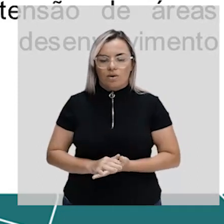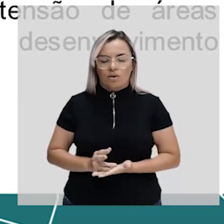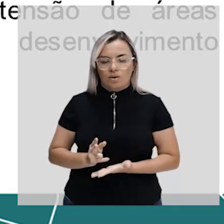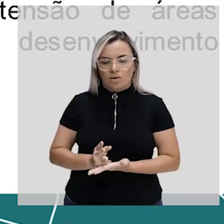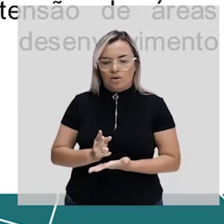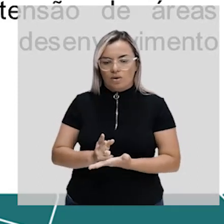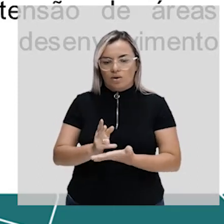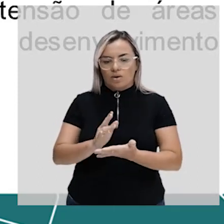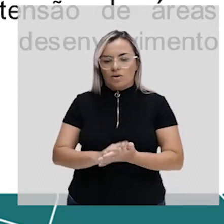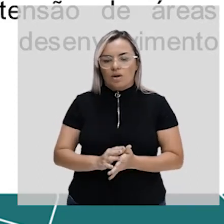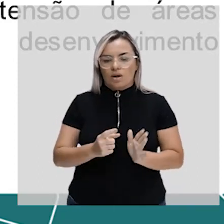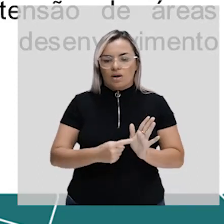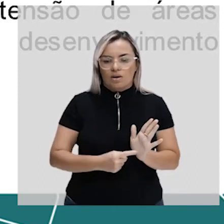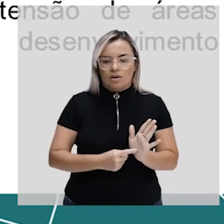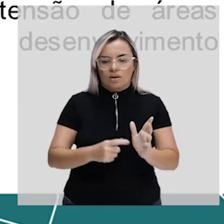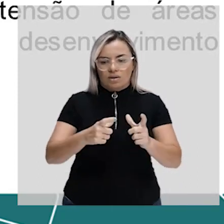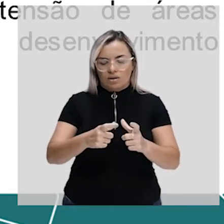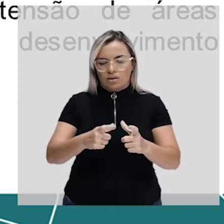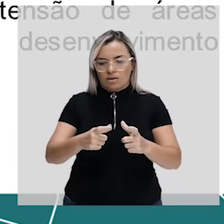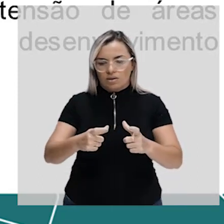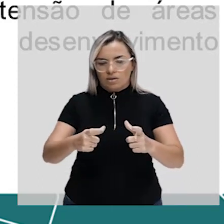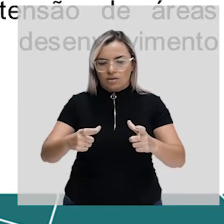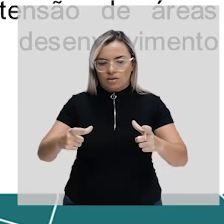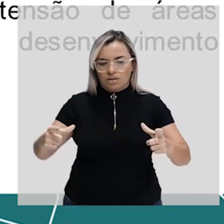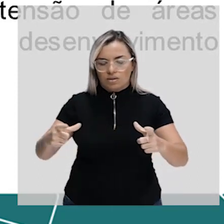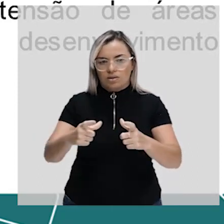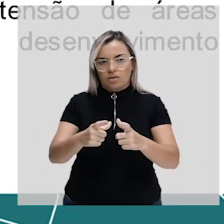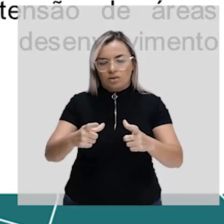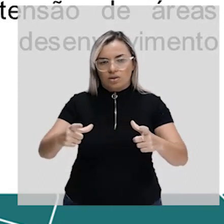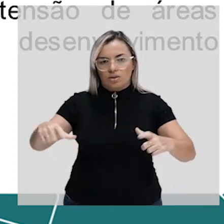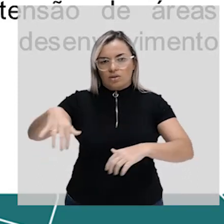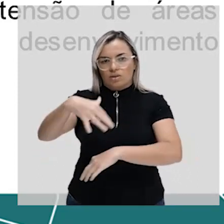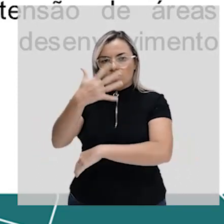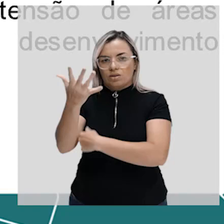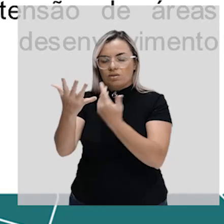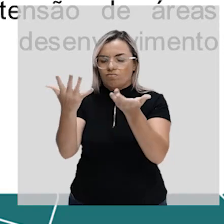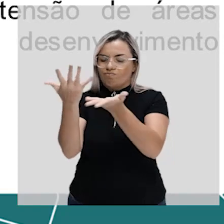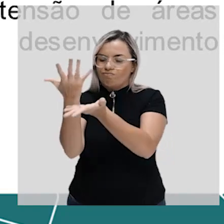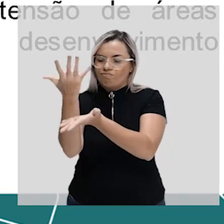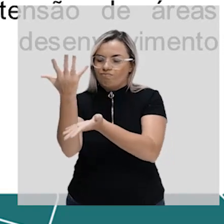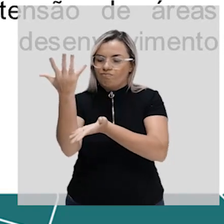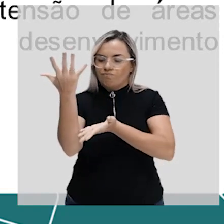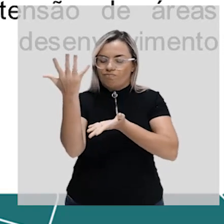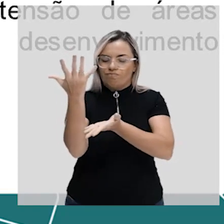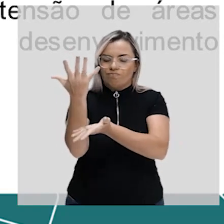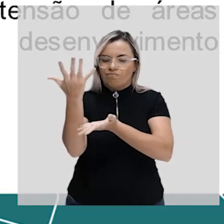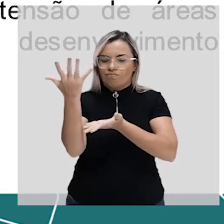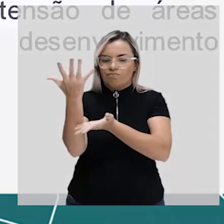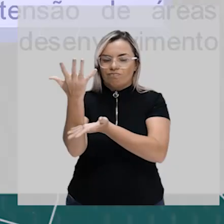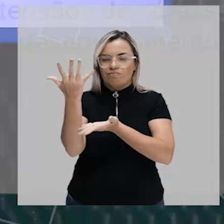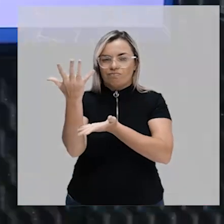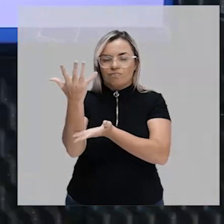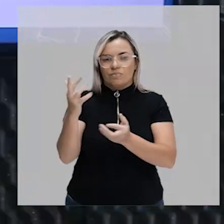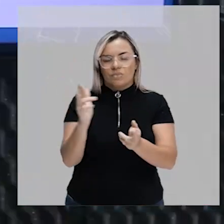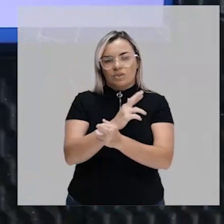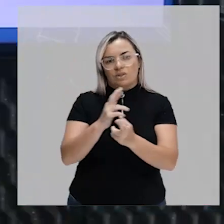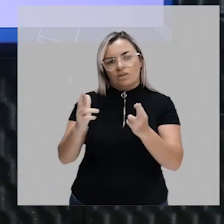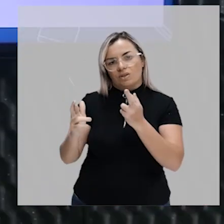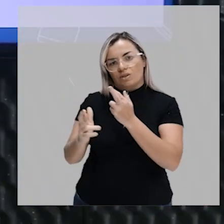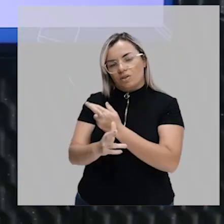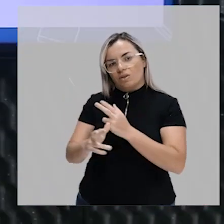de áreas devastadas, isso é um fato da região norte, tá certo? Desmatamento, e anota aí, atrelado principalmente aqui às